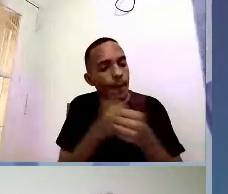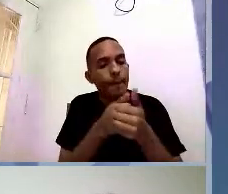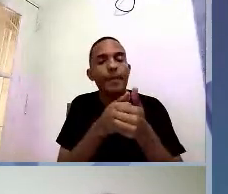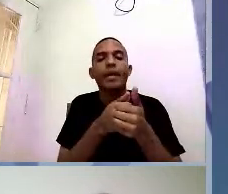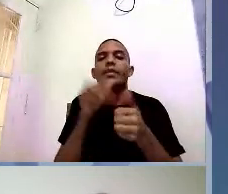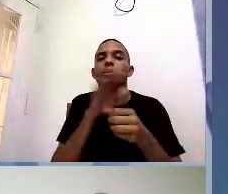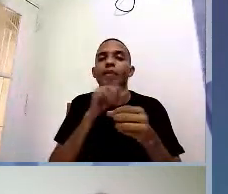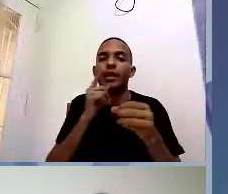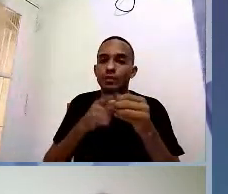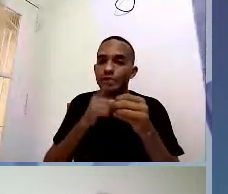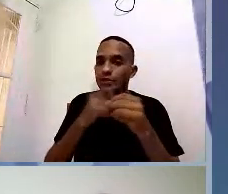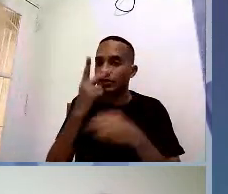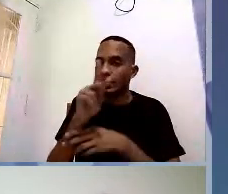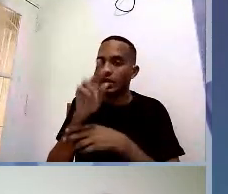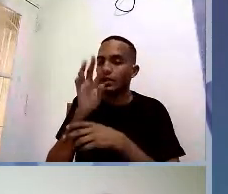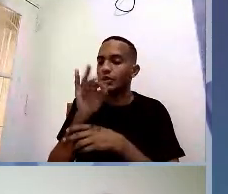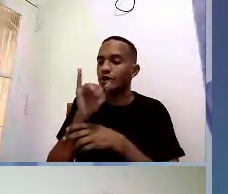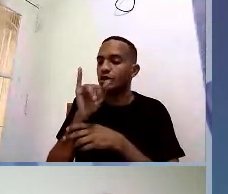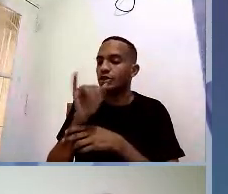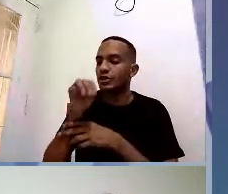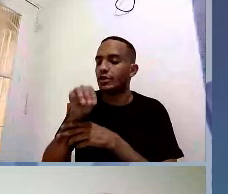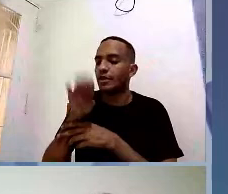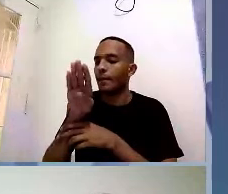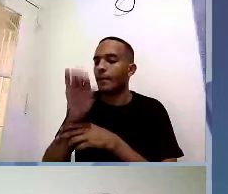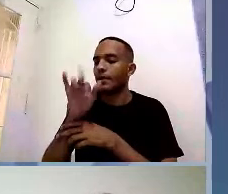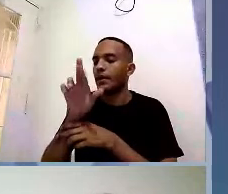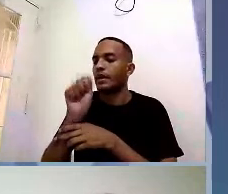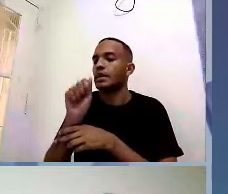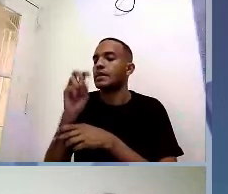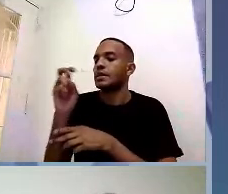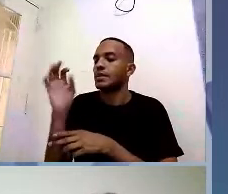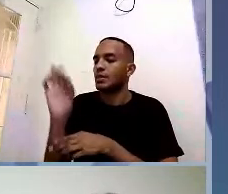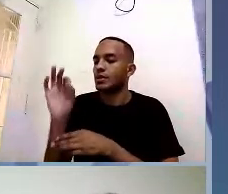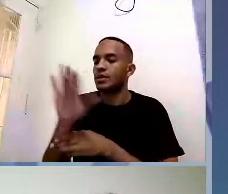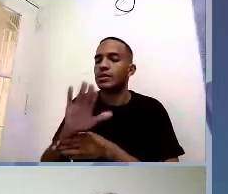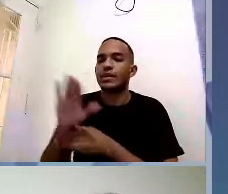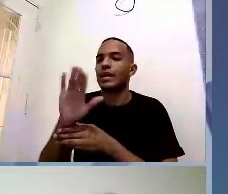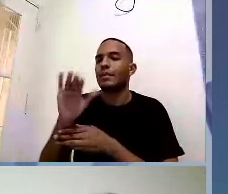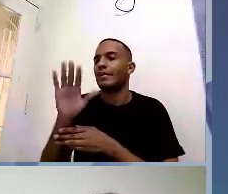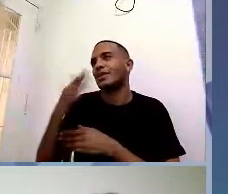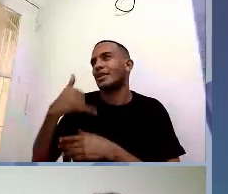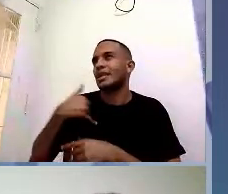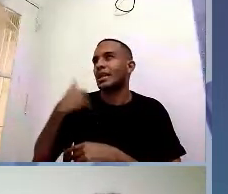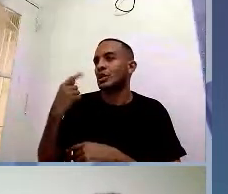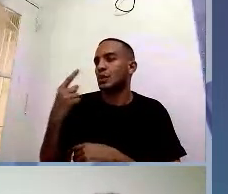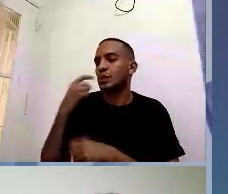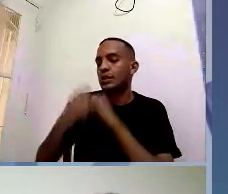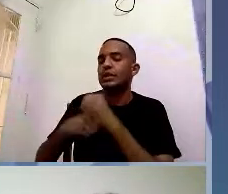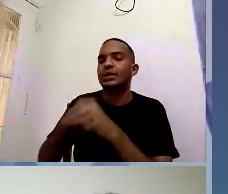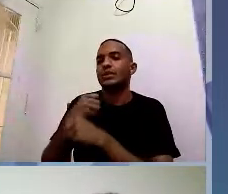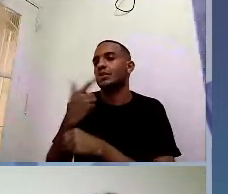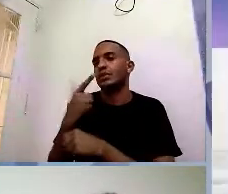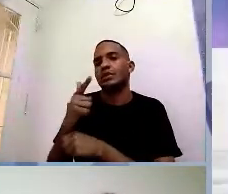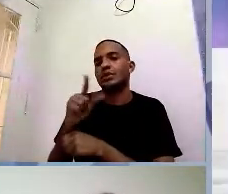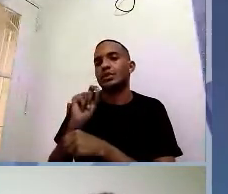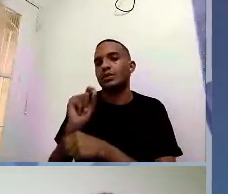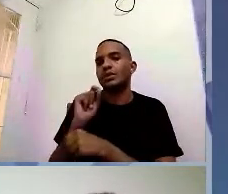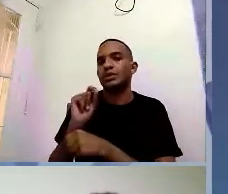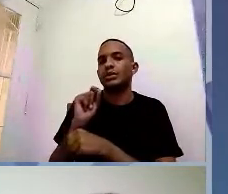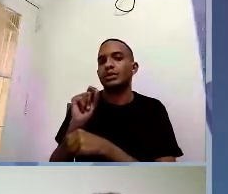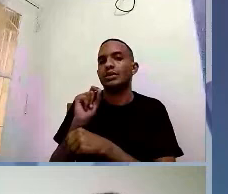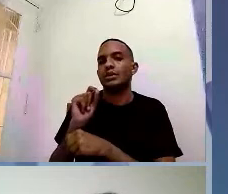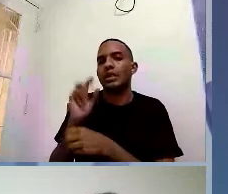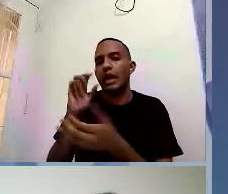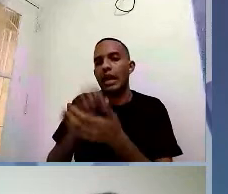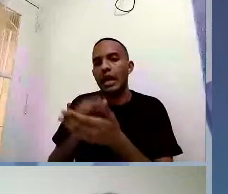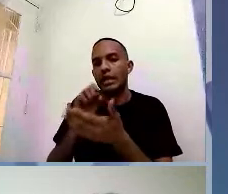de Marina, Timbiras, 5% das crianças de até 1 ano de idade não possuem registro